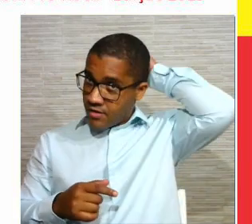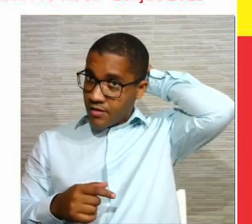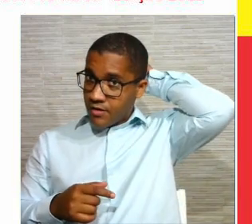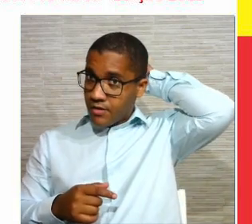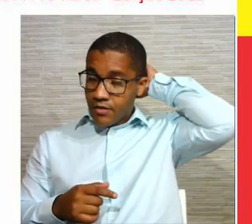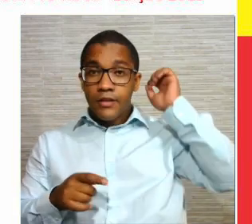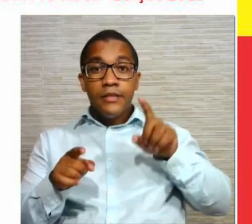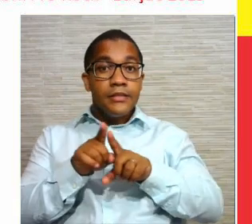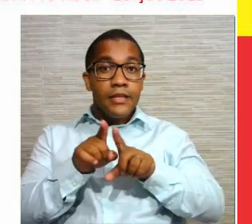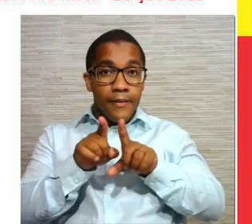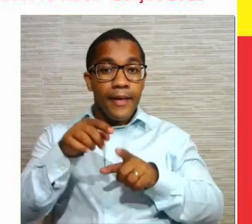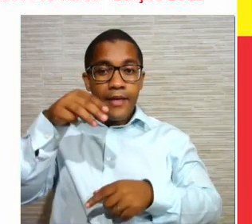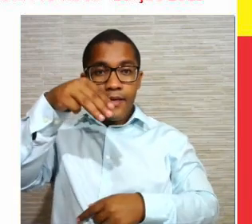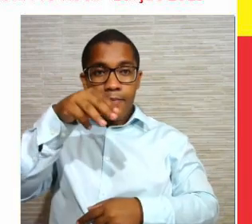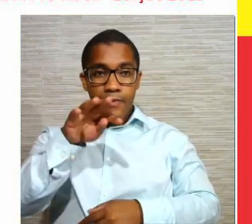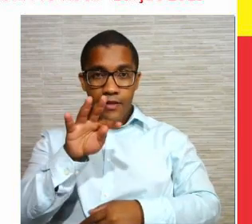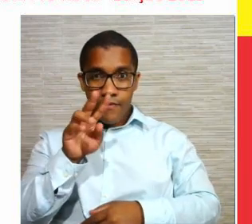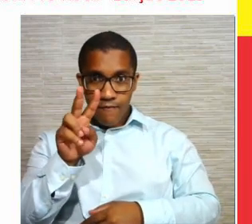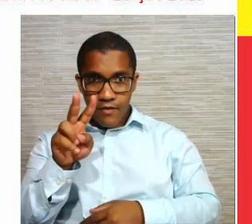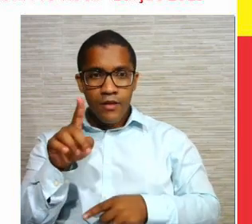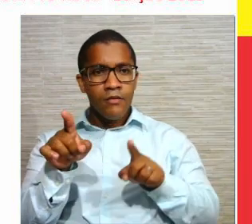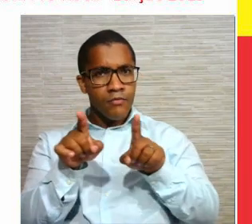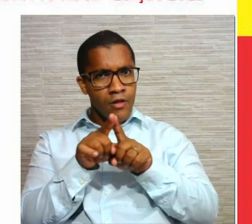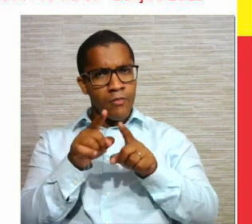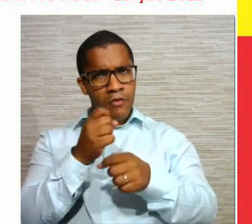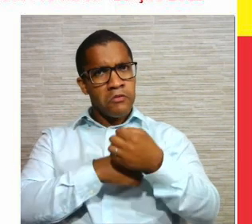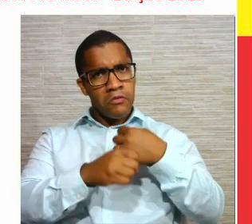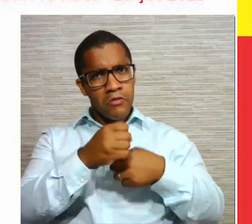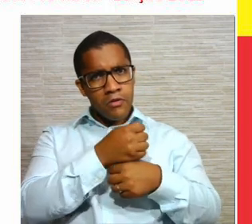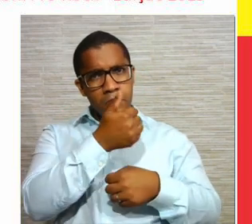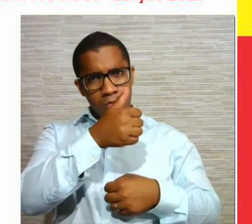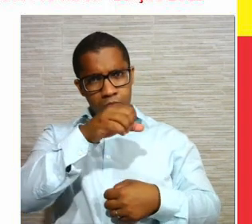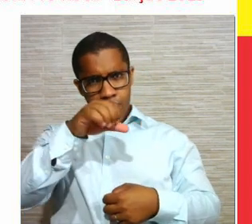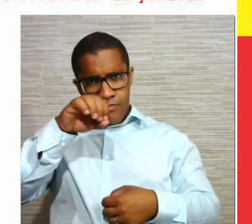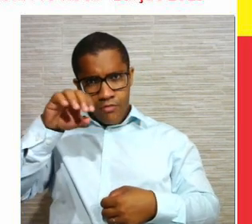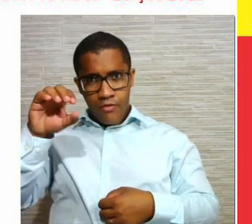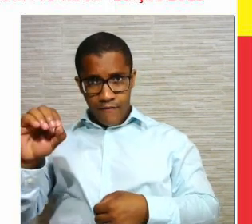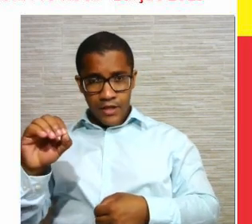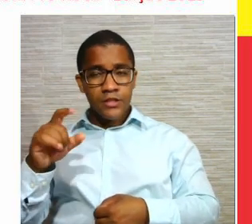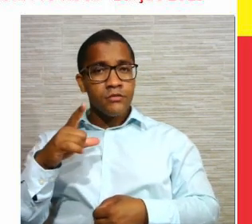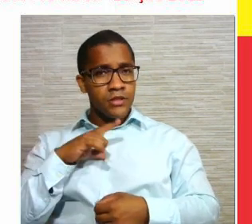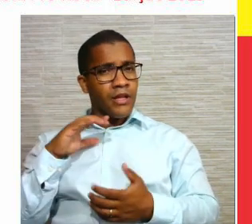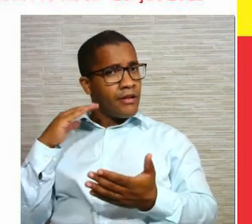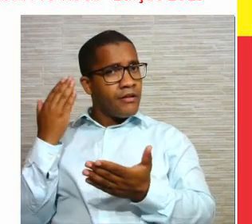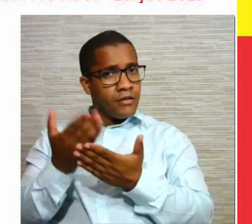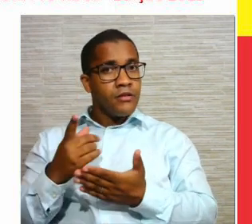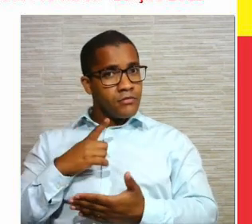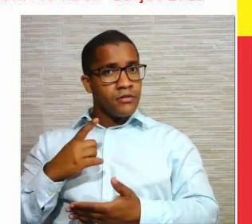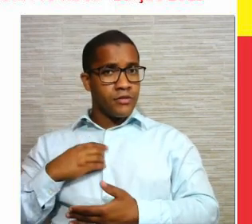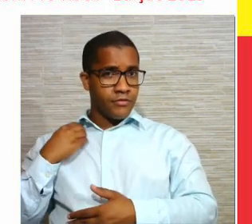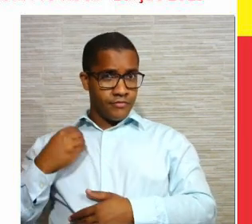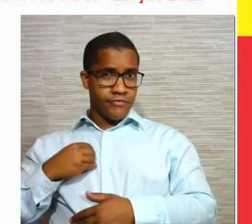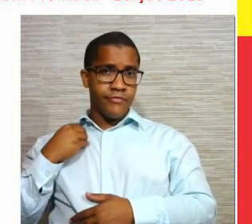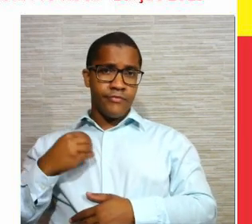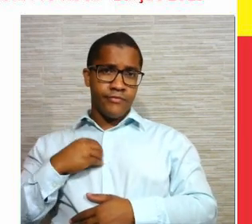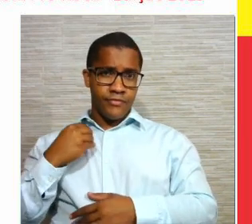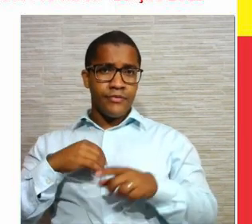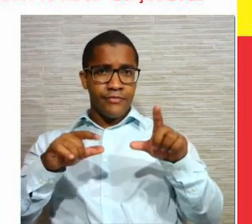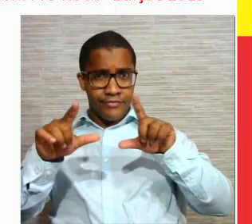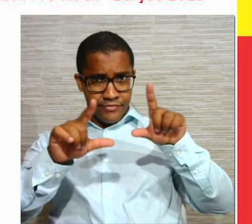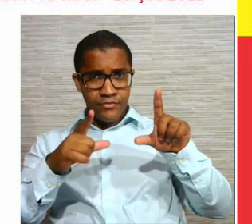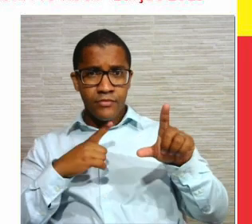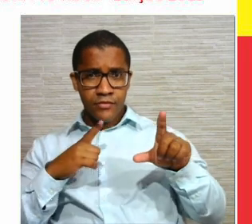da MTV, né, que tivemos na década de 90 e ainda hoje existe esse canal,